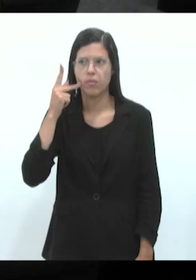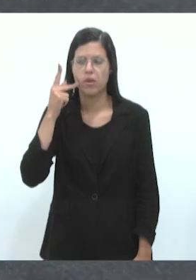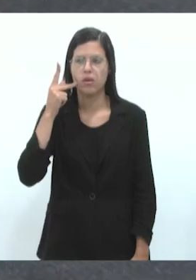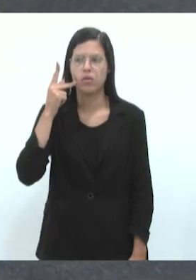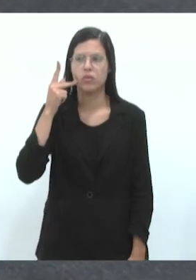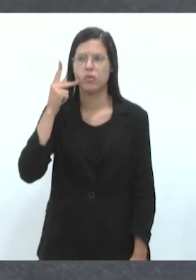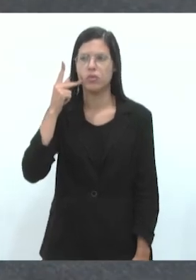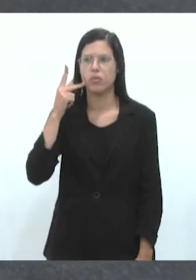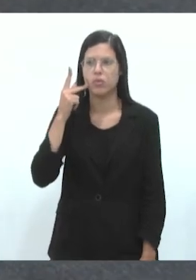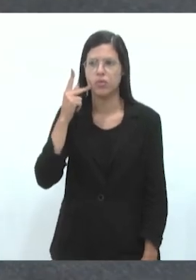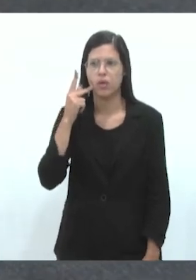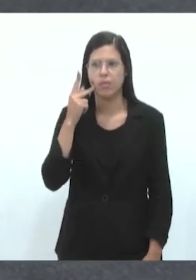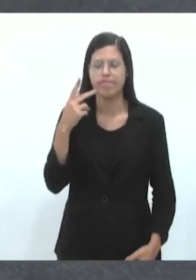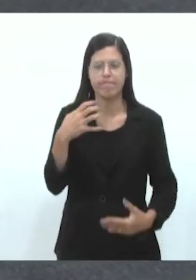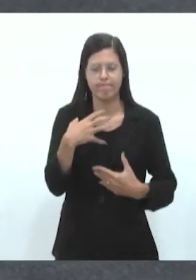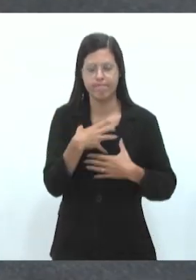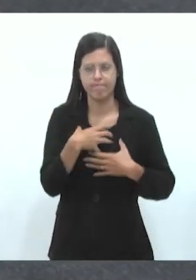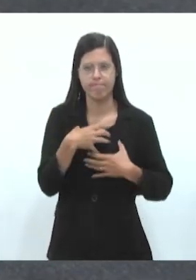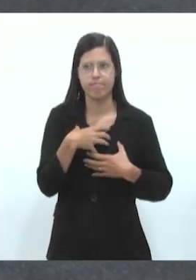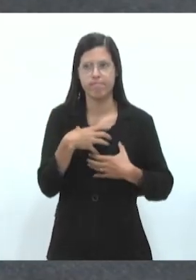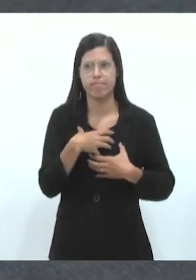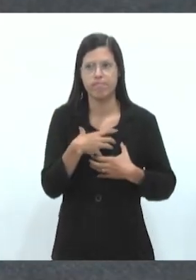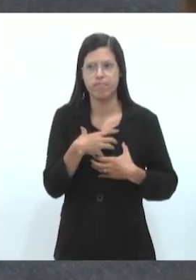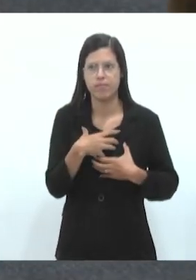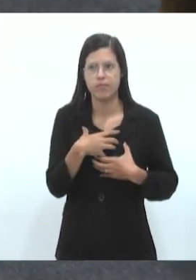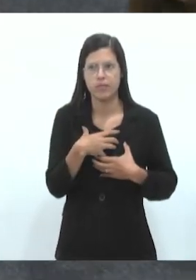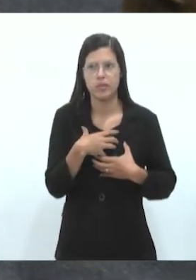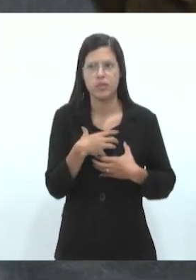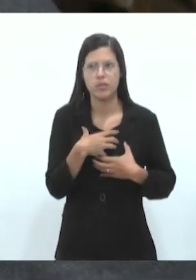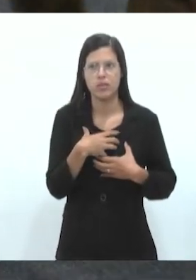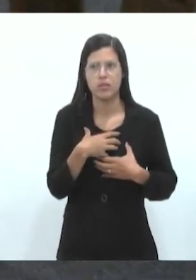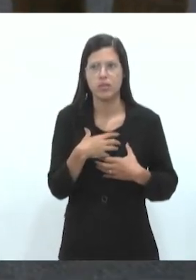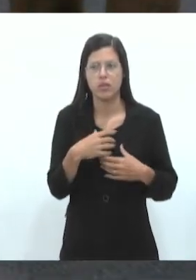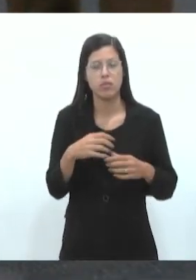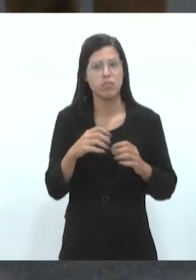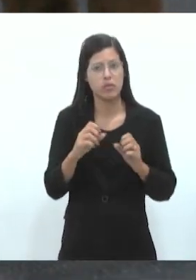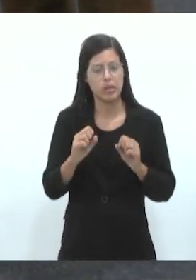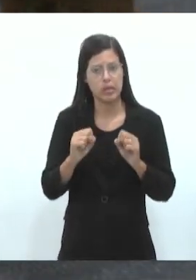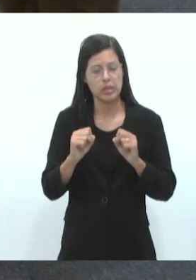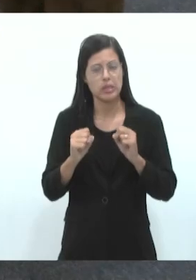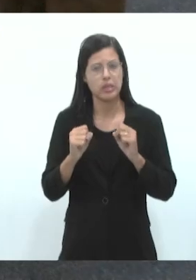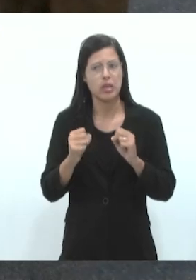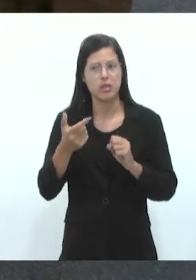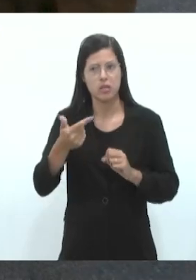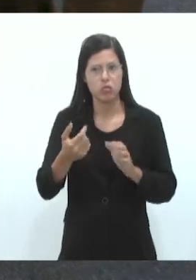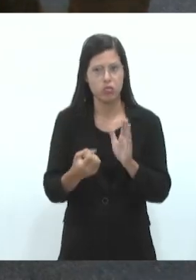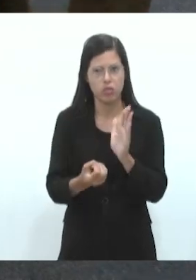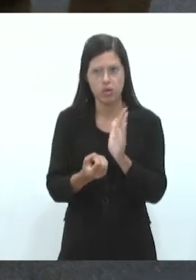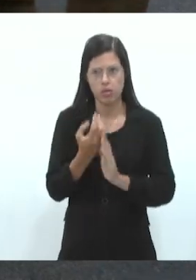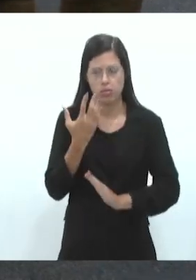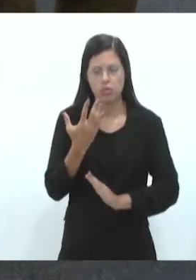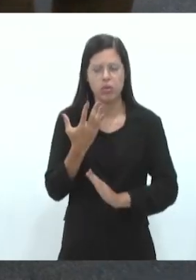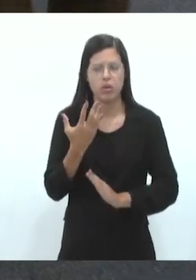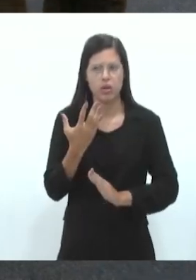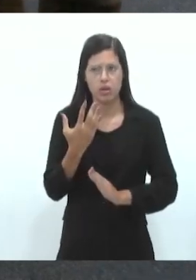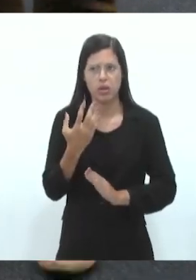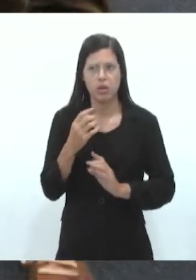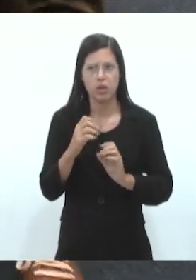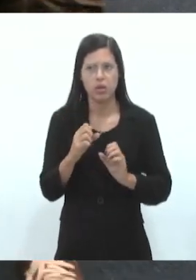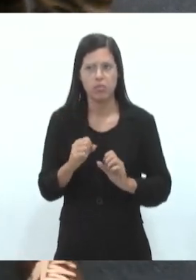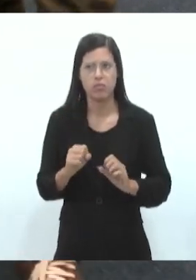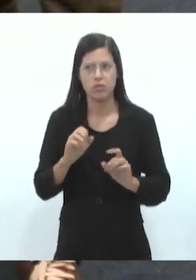fala bastante sensibilizada e ofereço não somente para o deputado, mas outros que queiram também a coautoria